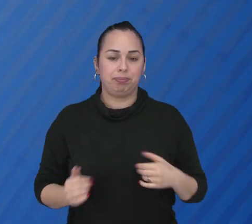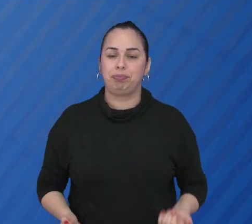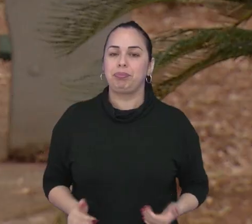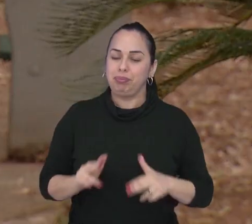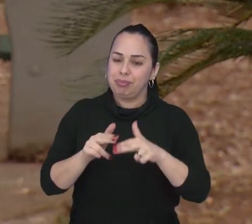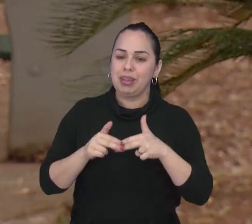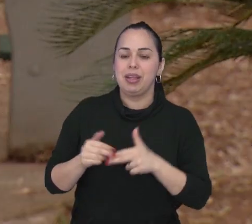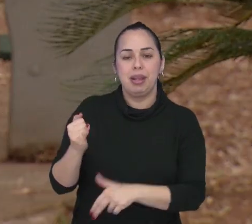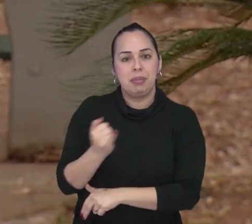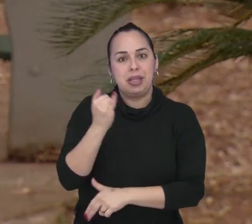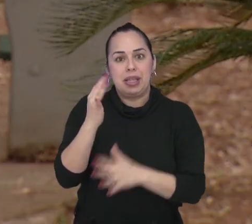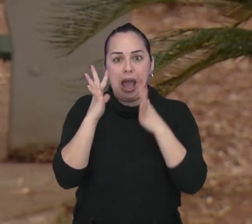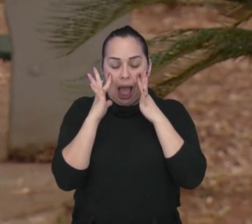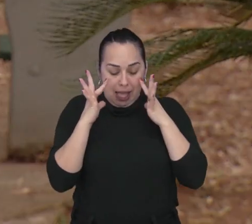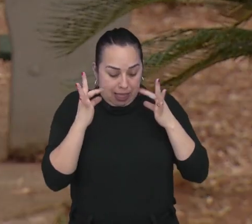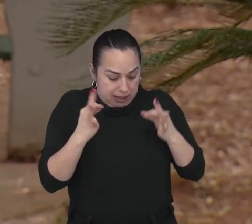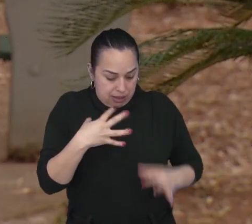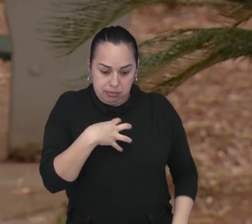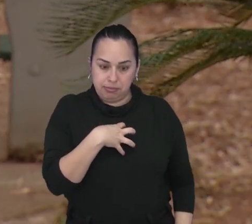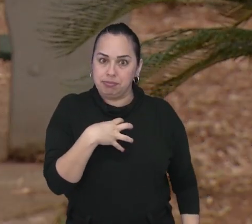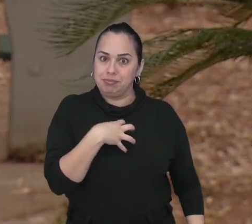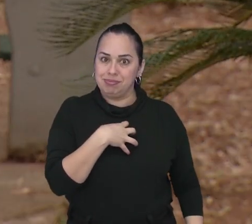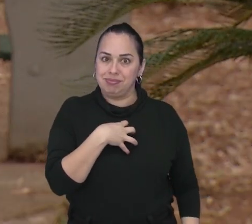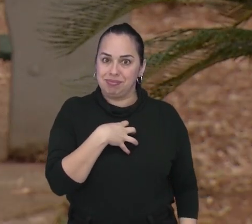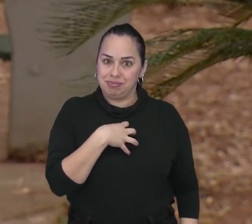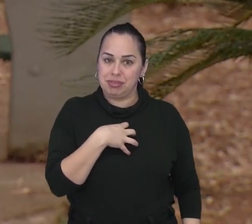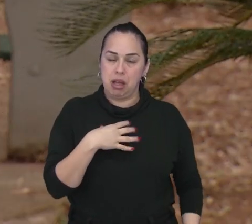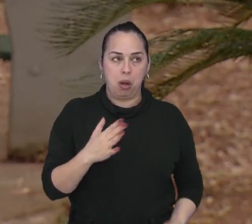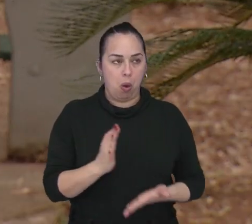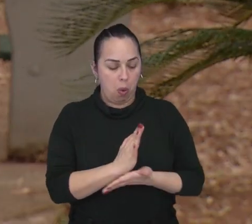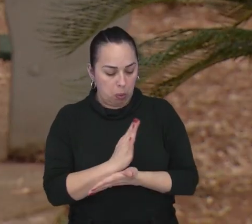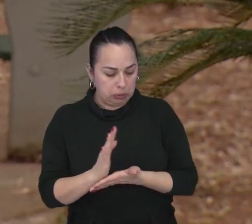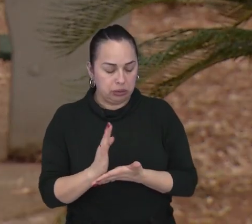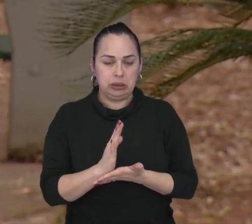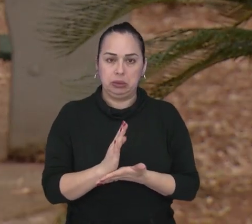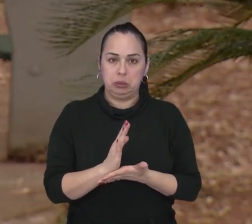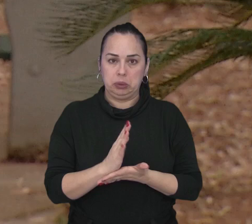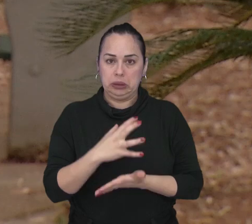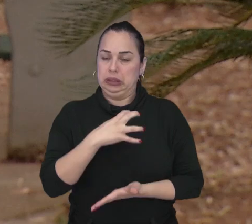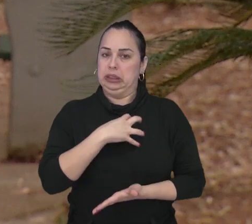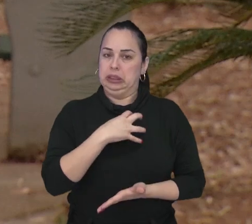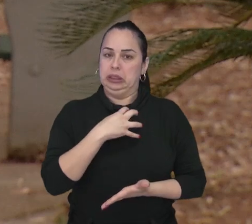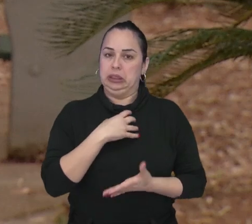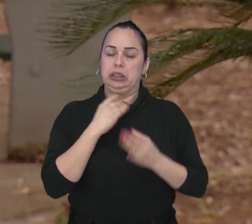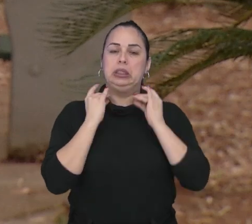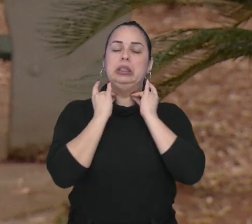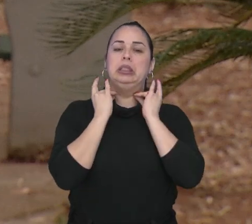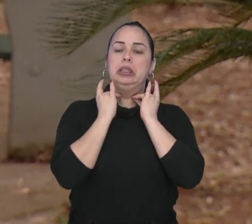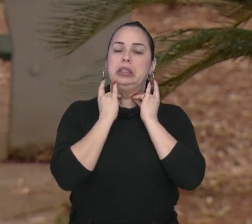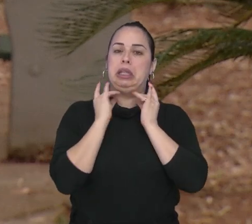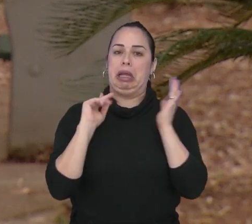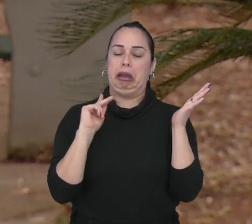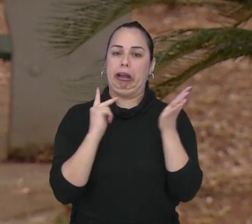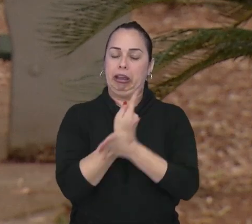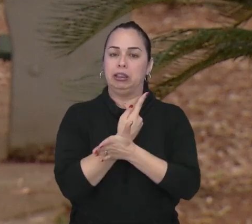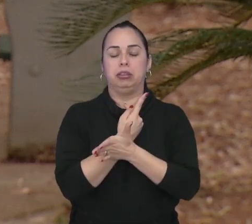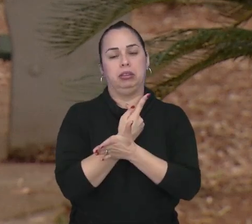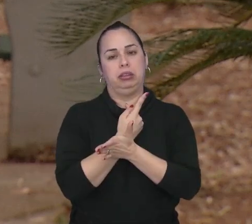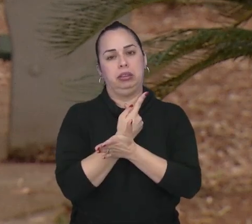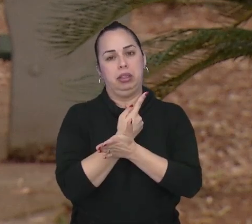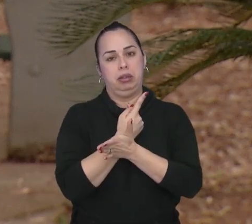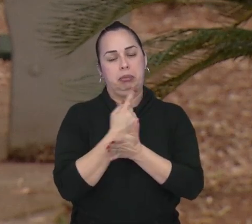tireoide é importante ficar atento aos sintomas alguns sinais de que a tireoide está funcionando da maneira